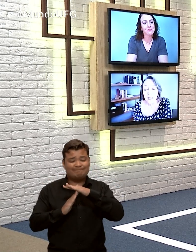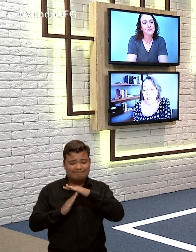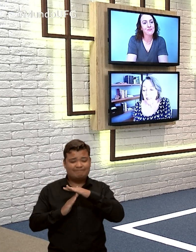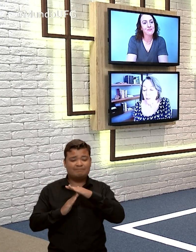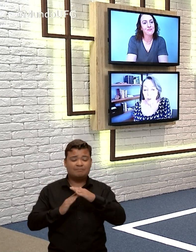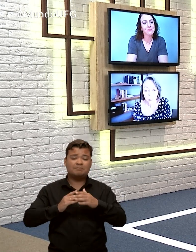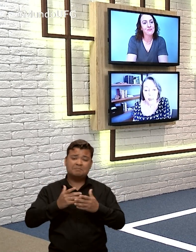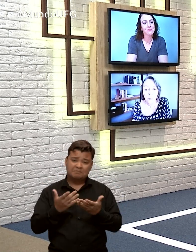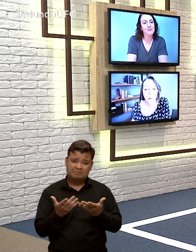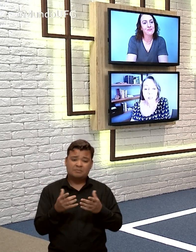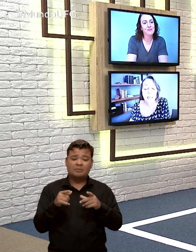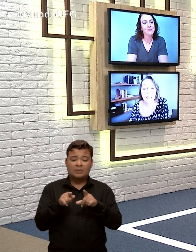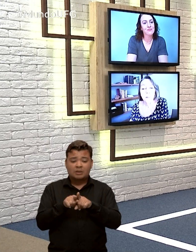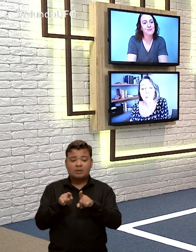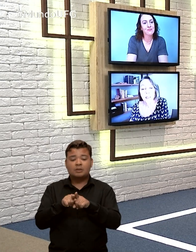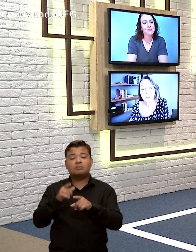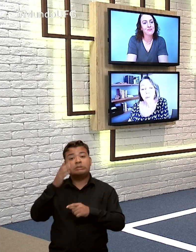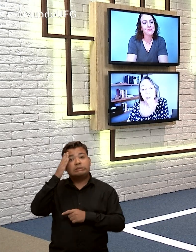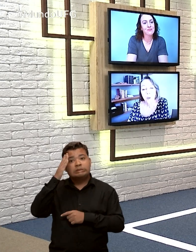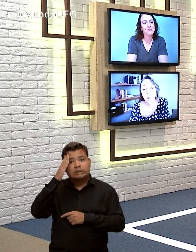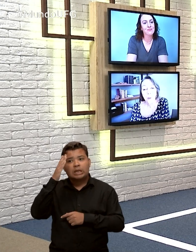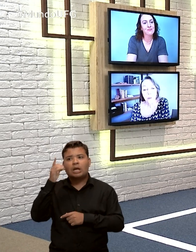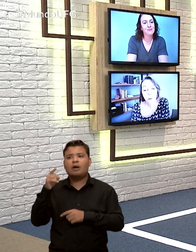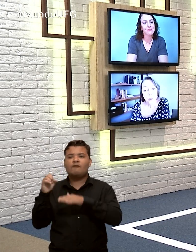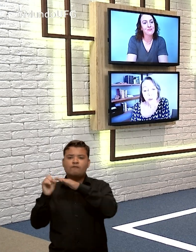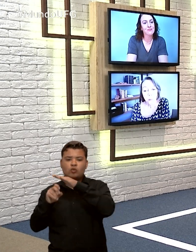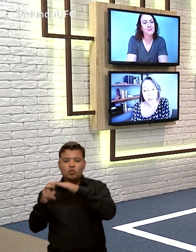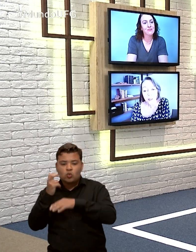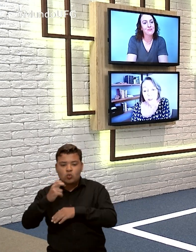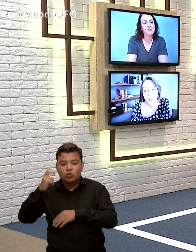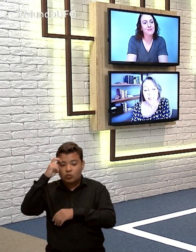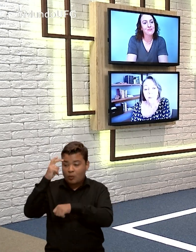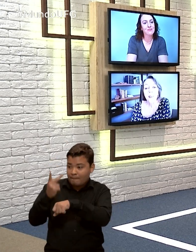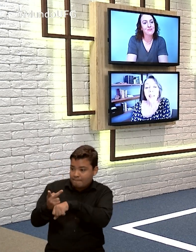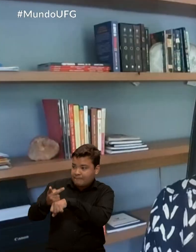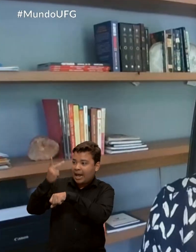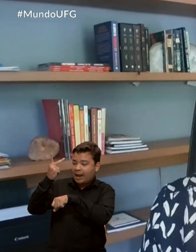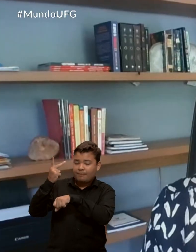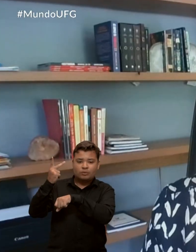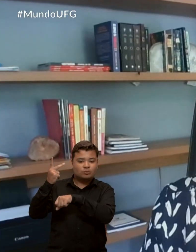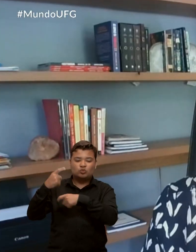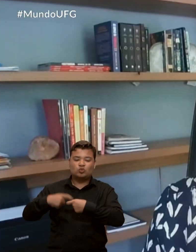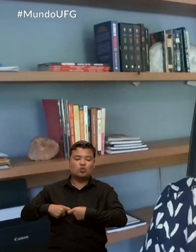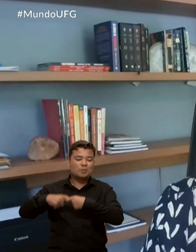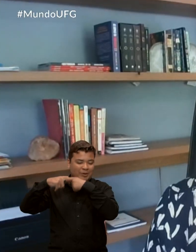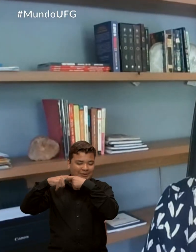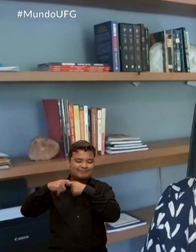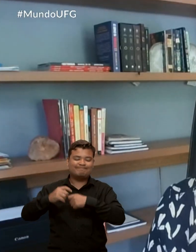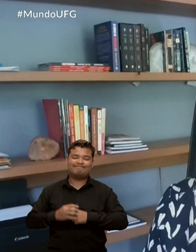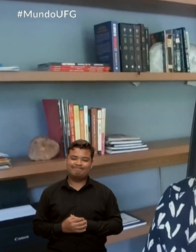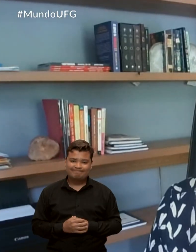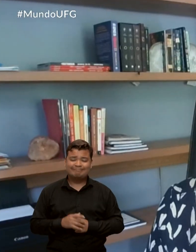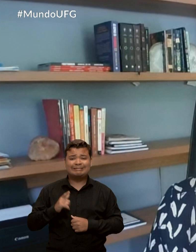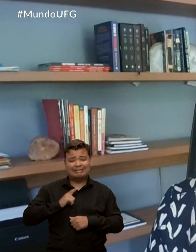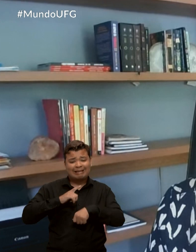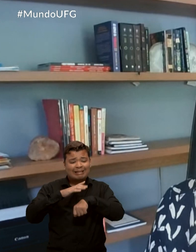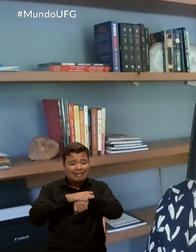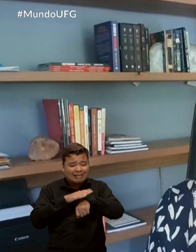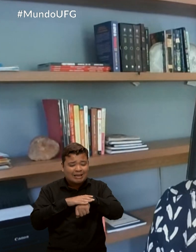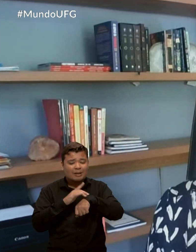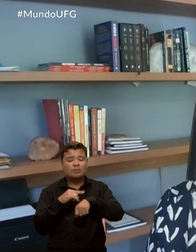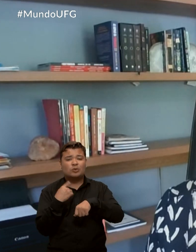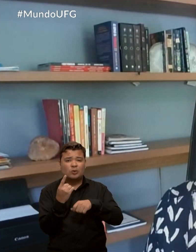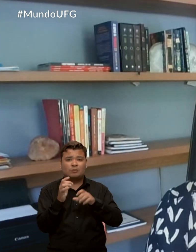suspensas, os prêmios do Fundo de Cultura foram suspensos, e ficamos um tempo